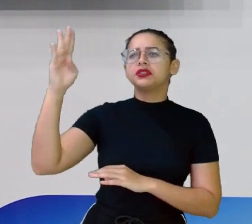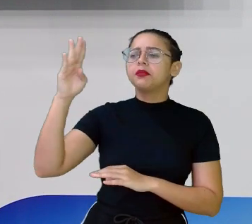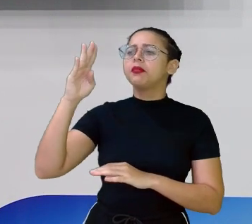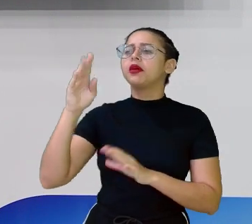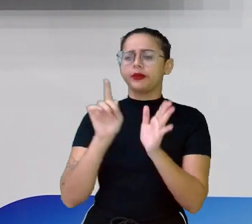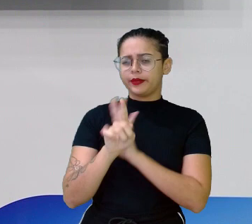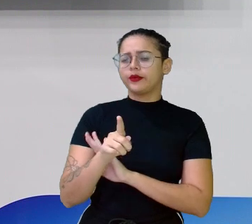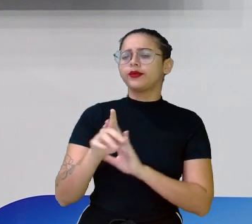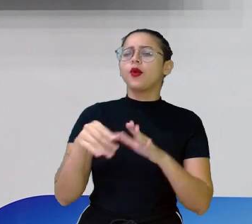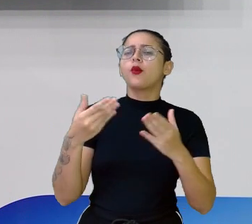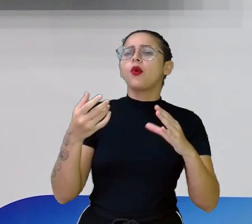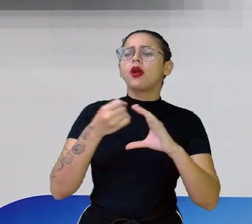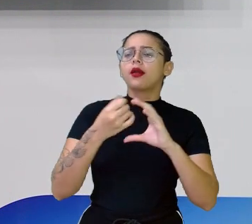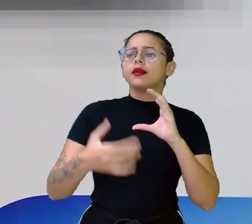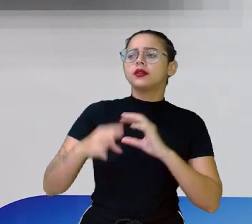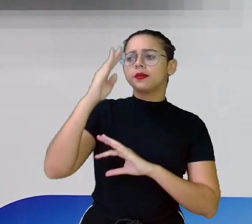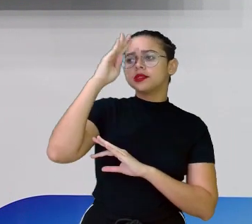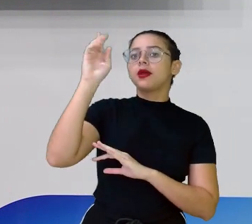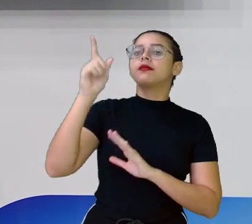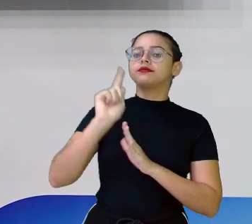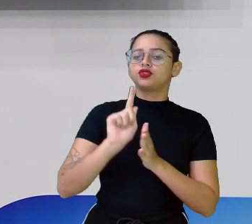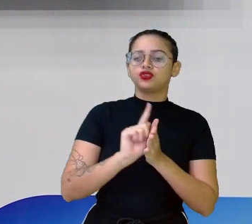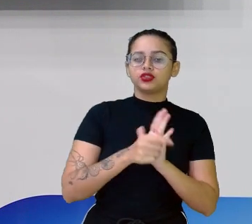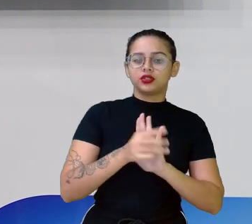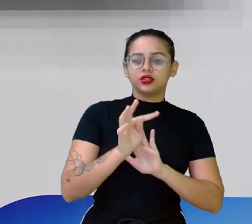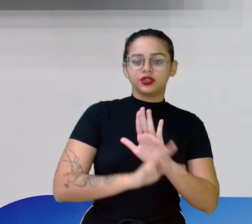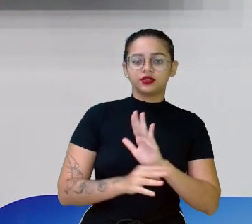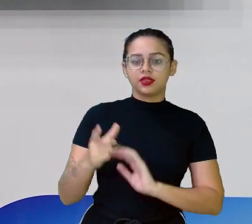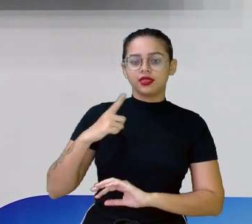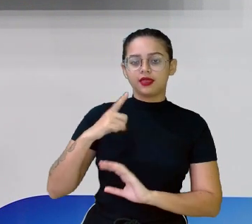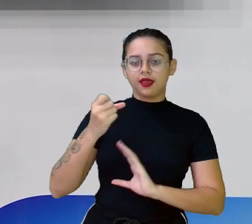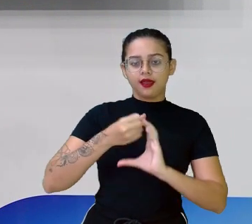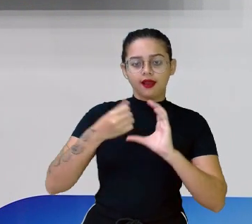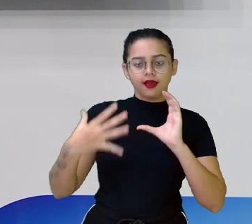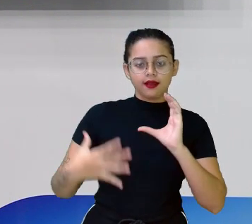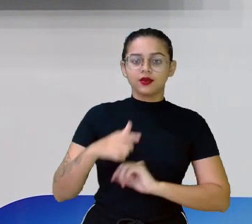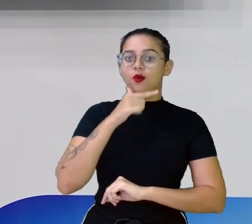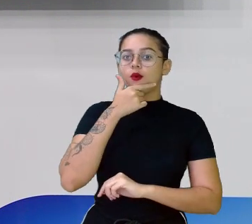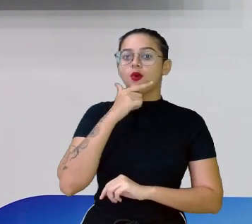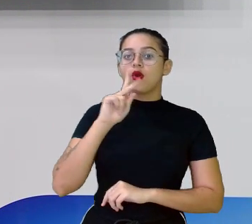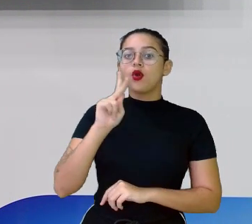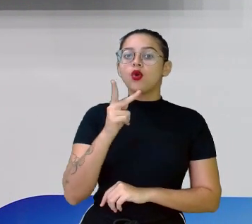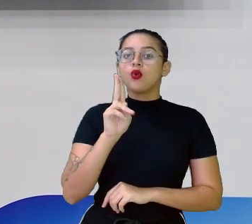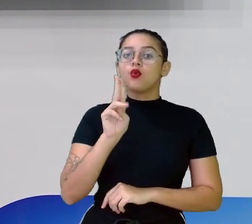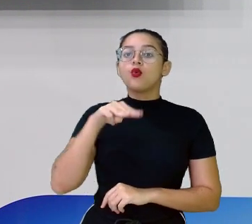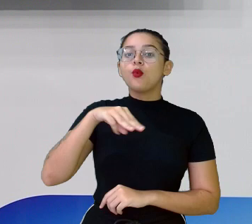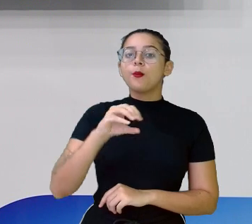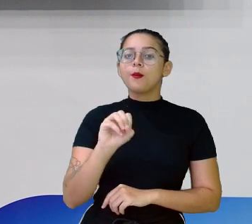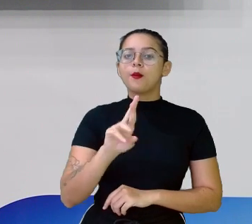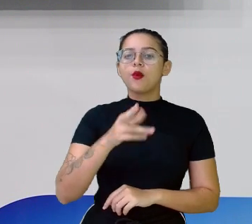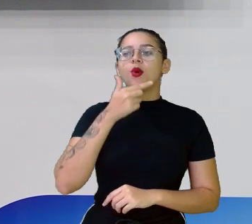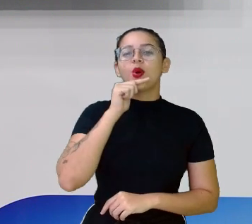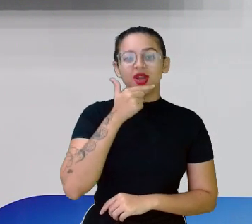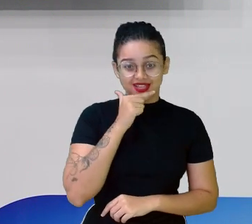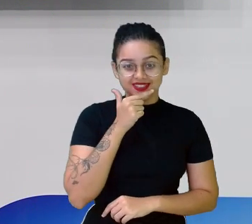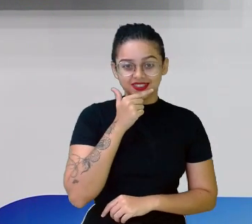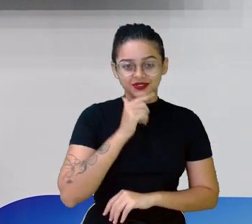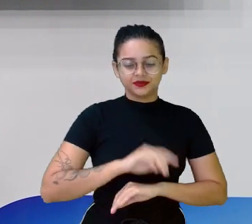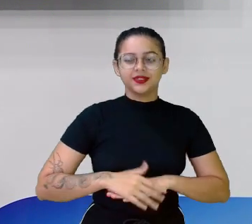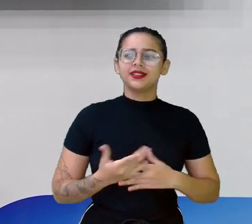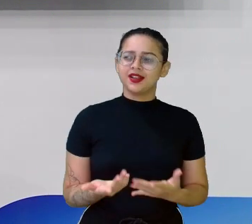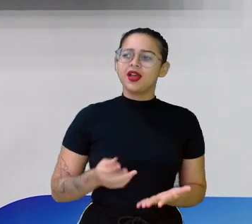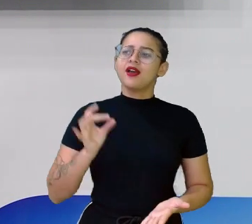piada ou anedota? É esse texto, esse gênero textual que tem essa característica com o humor, está aí associado ao humor. É